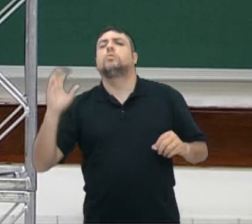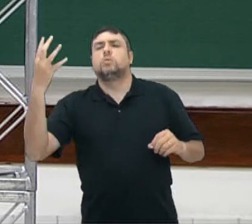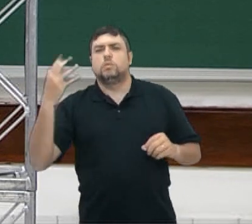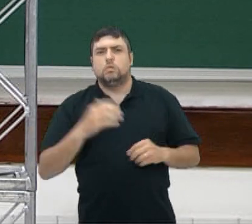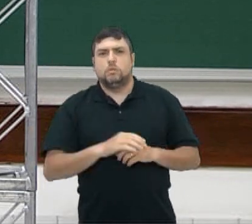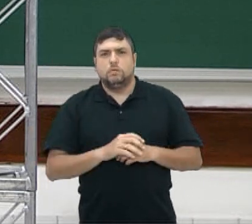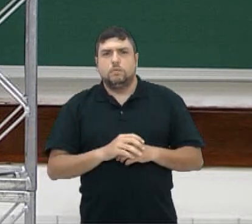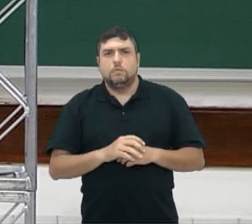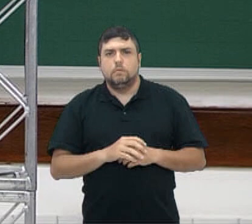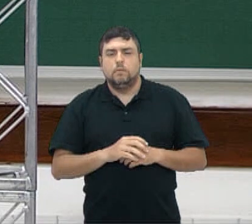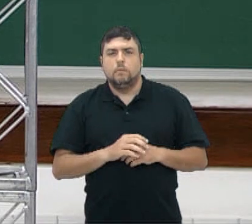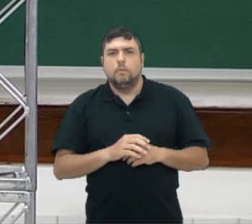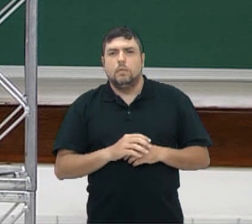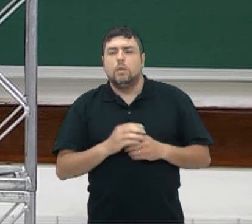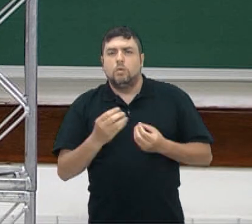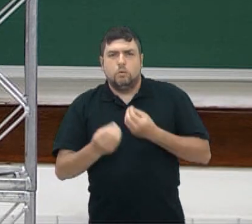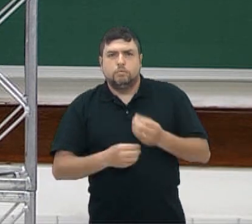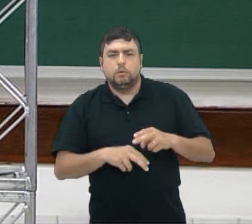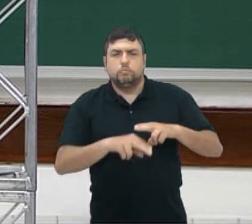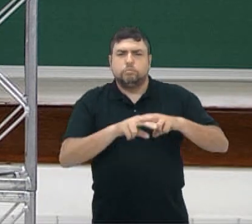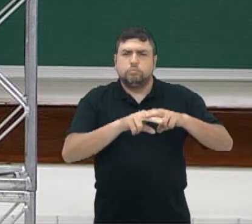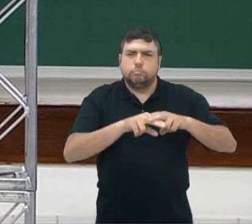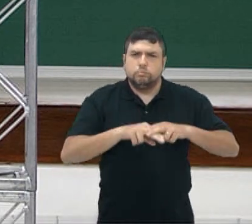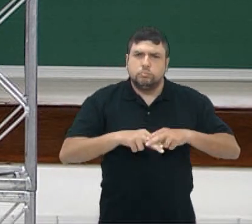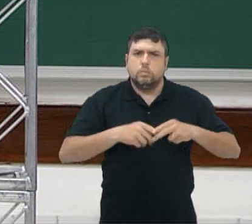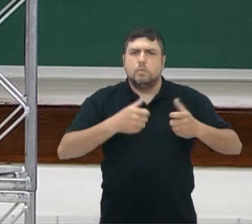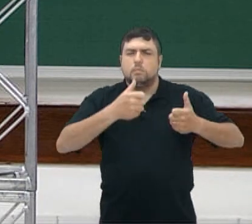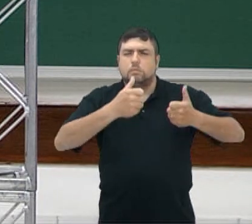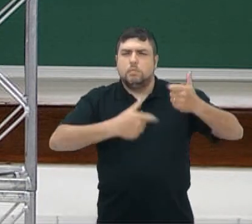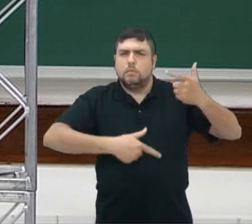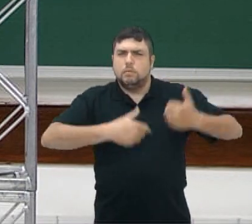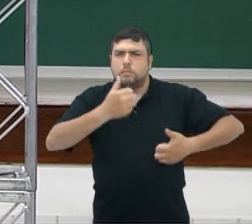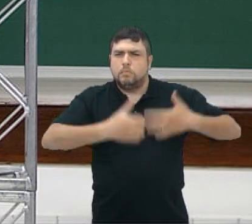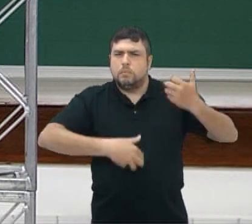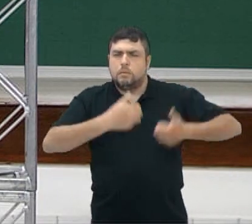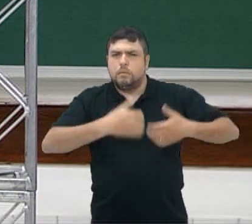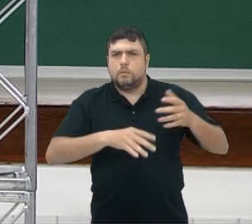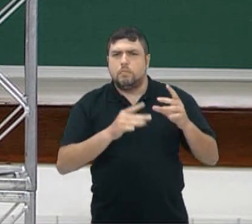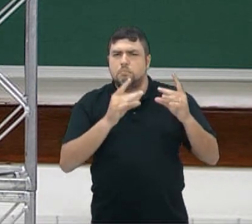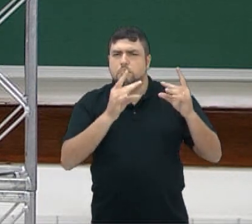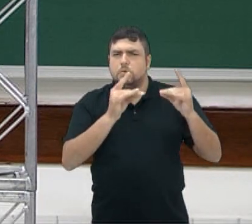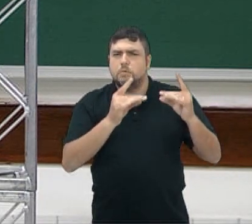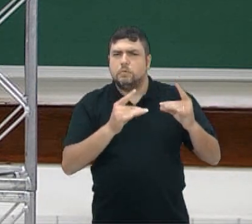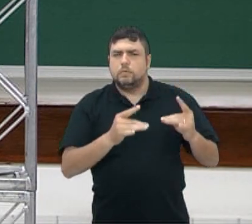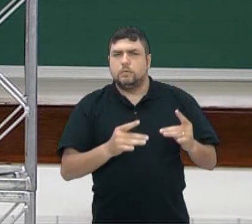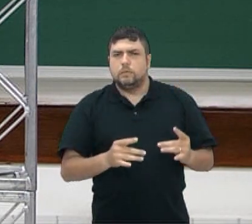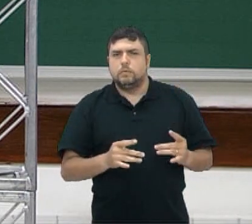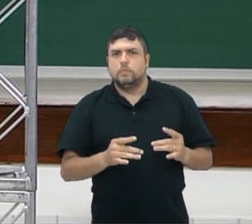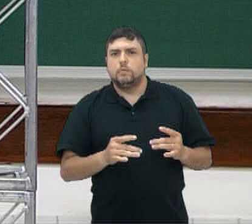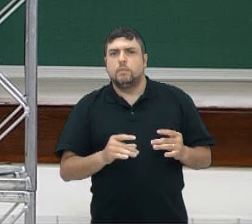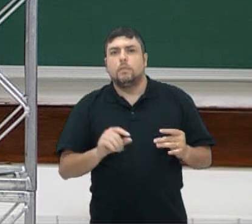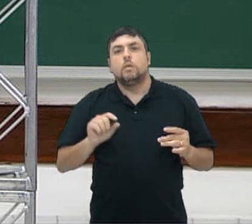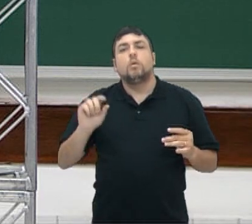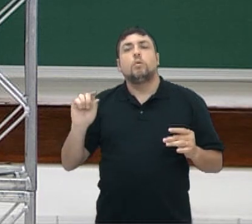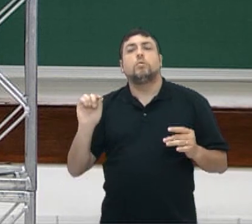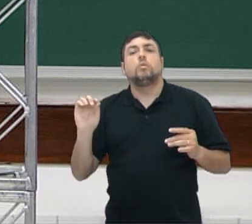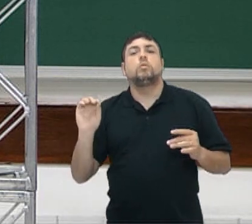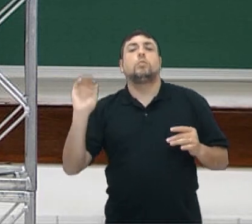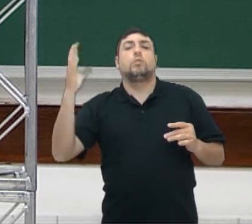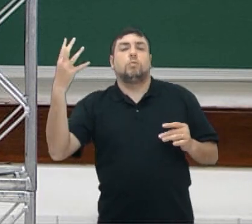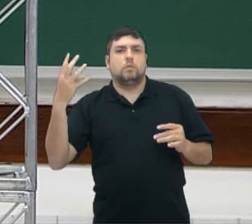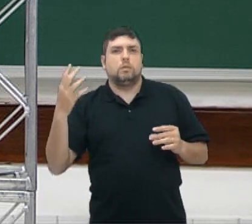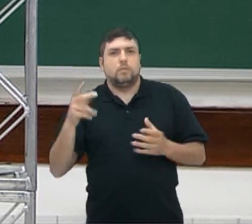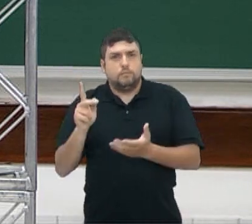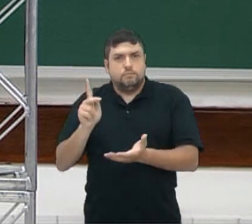Você fala os fatos que estão ligados, né? Justamente essa ideia de relação entre os fatos,